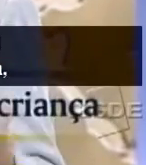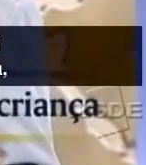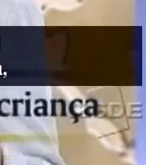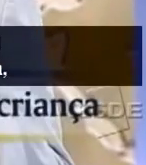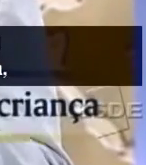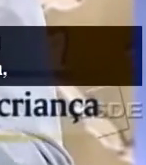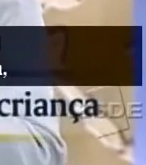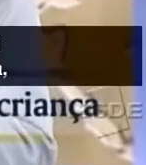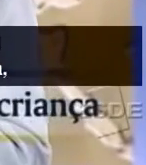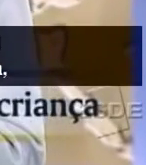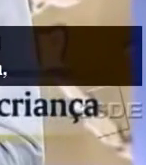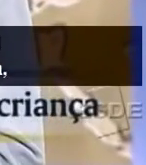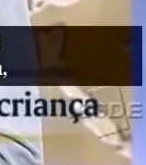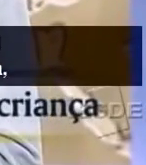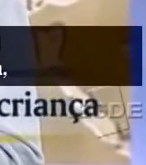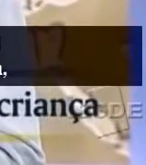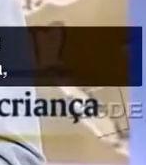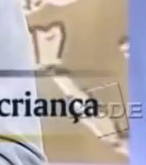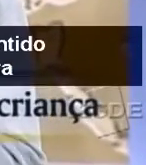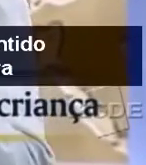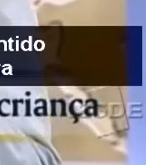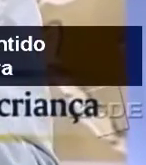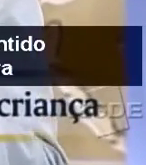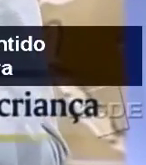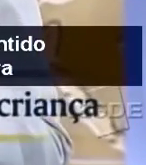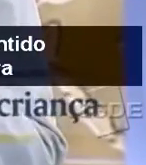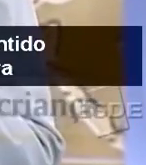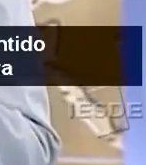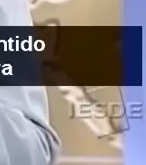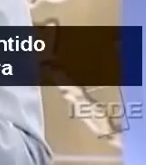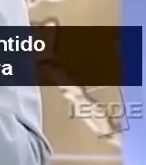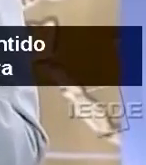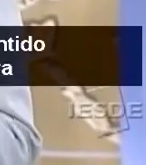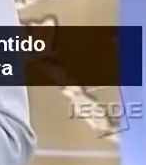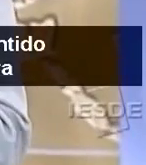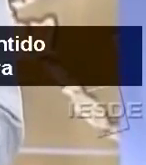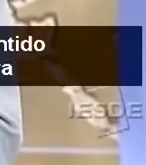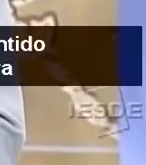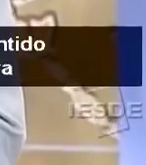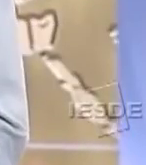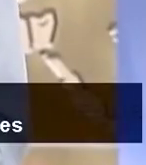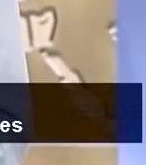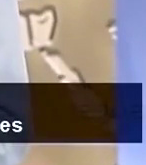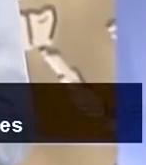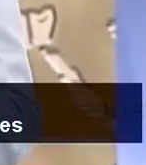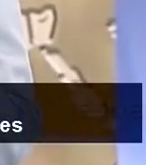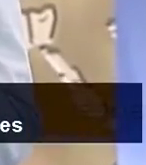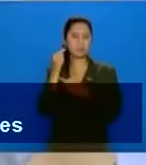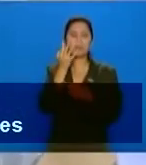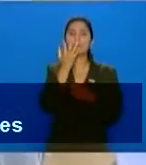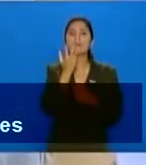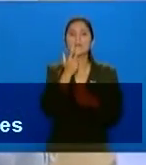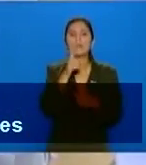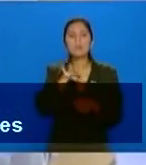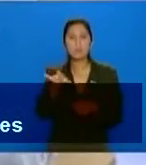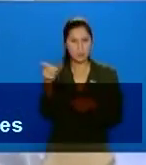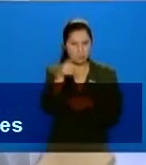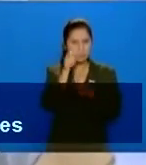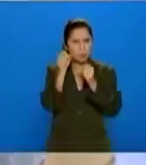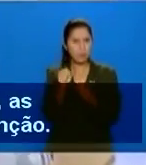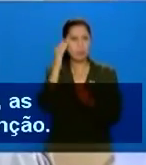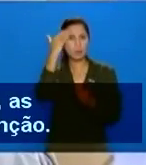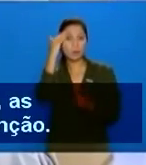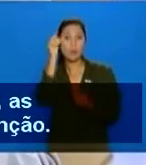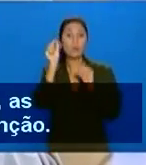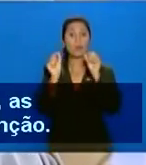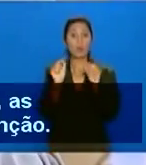entender o processamento neural da criança surda, ou seja, como se processa todo o sentido da audição na criança, para que vocês possam compreender